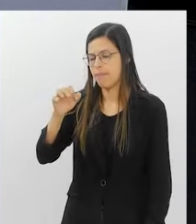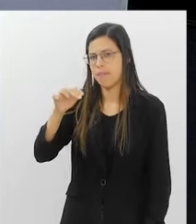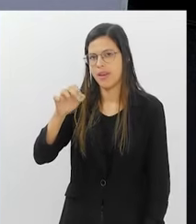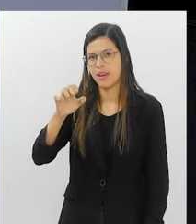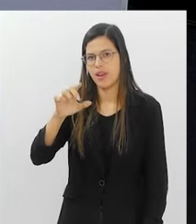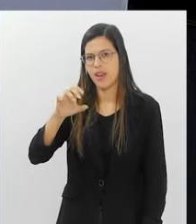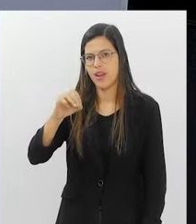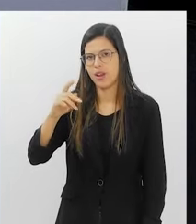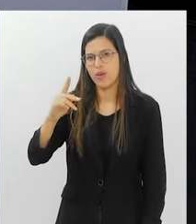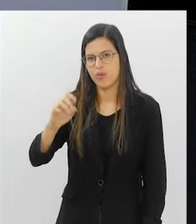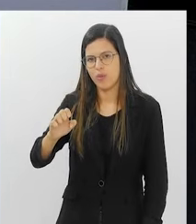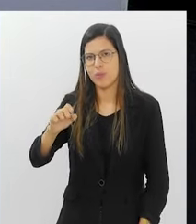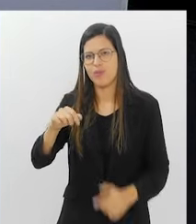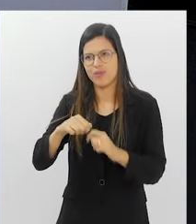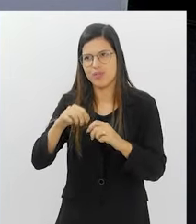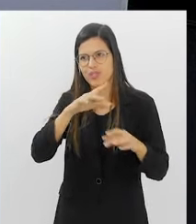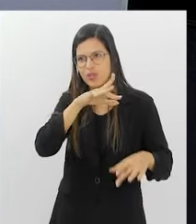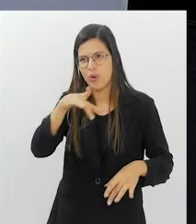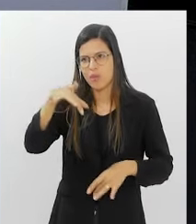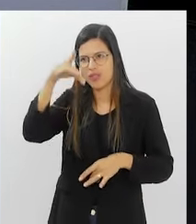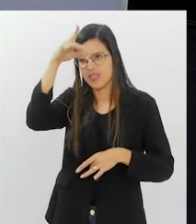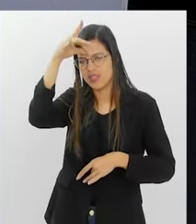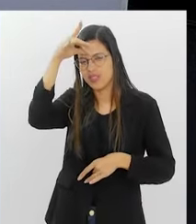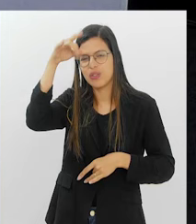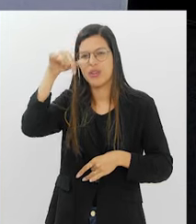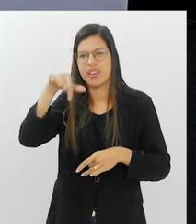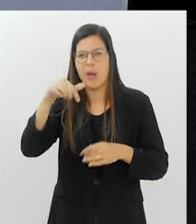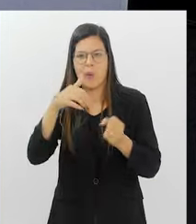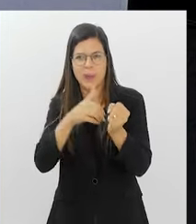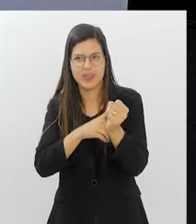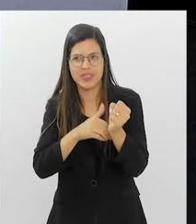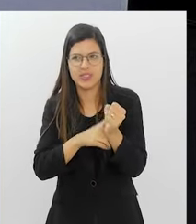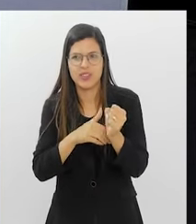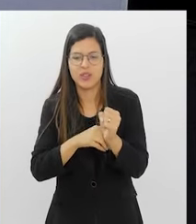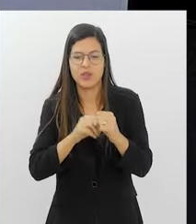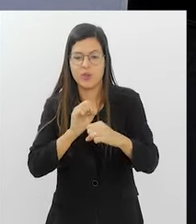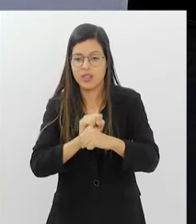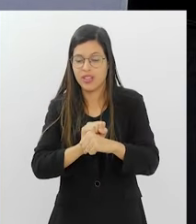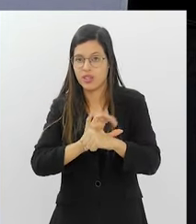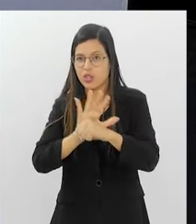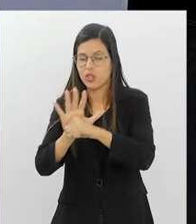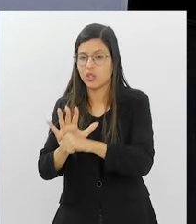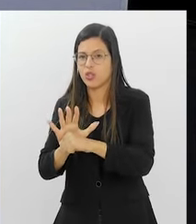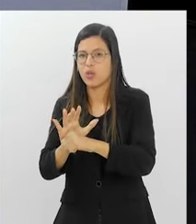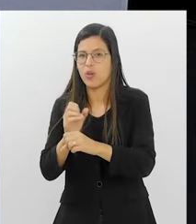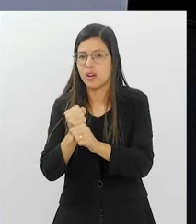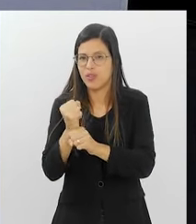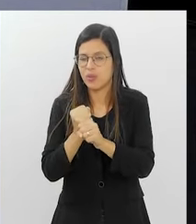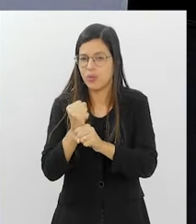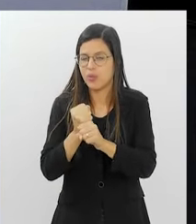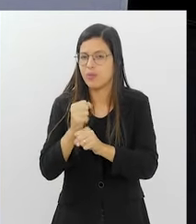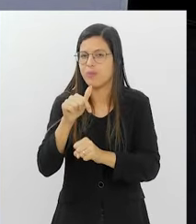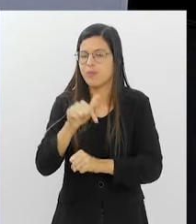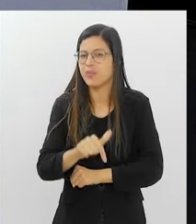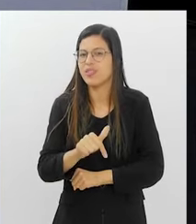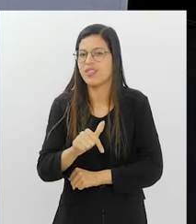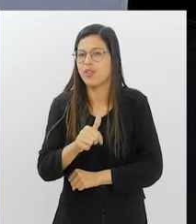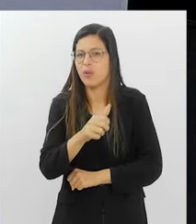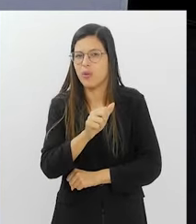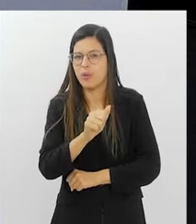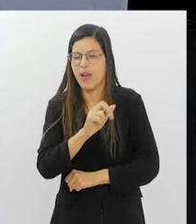eu fiz a personagem com o casal Segredo né Estávamos na Tijuca no ano do Airton Sena onde ganhamos o